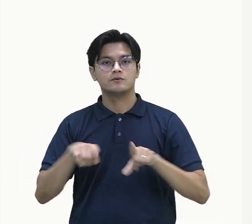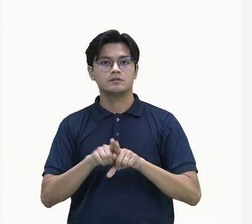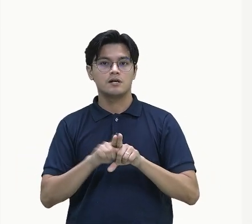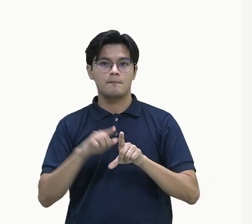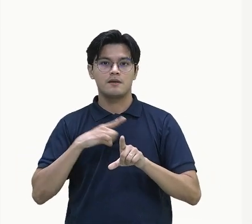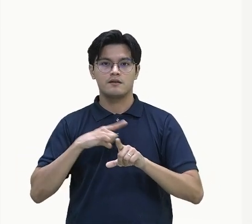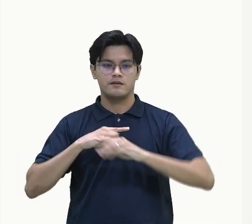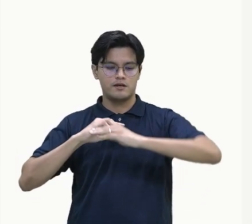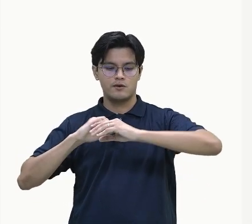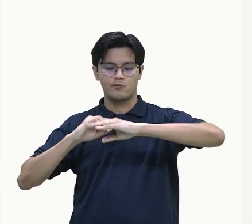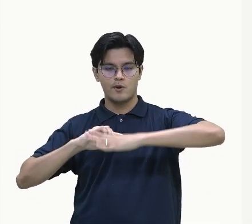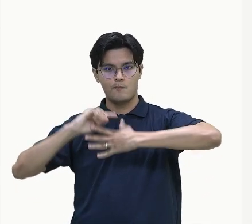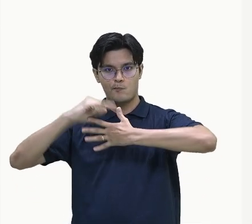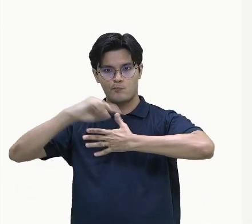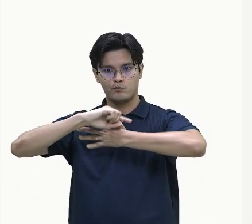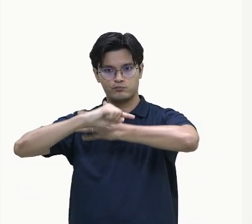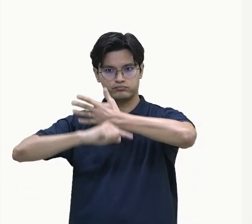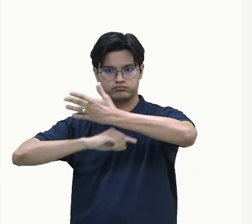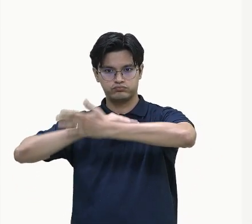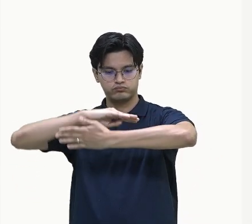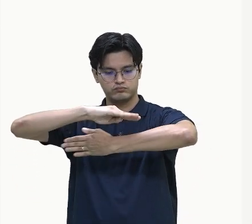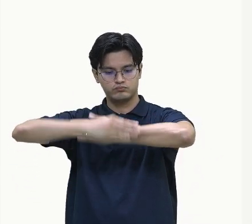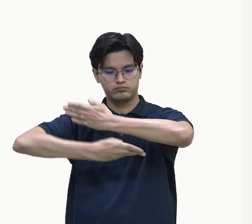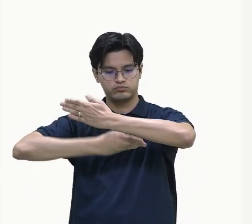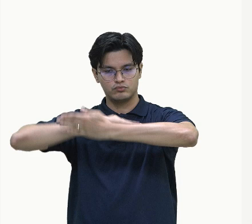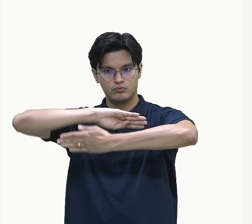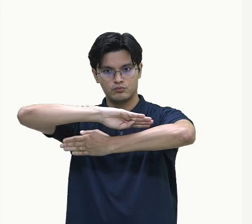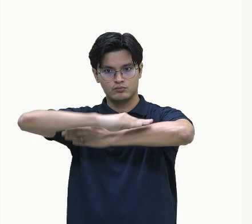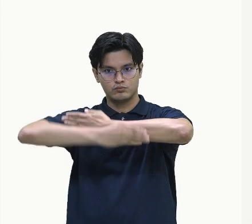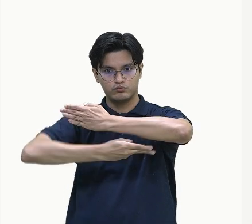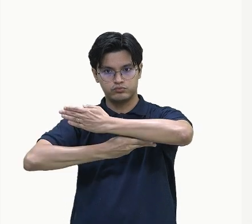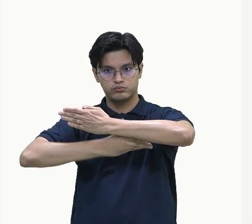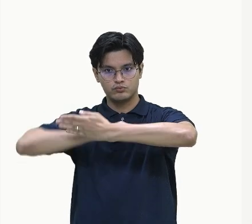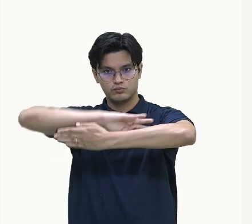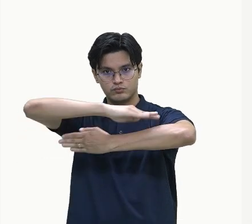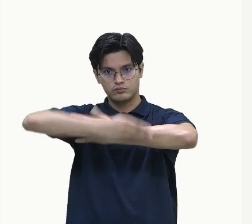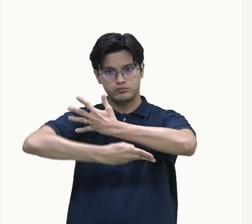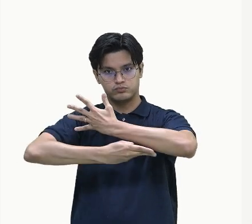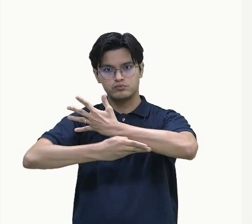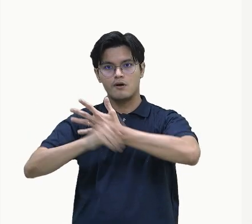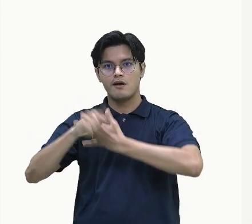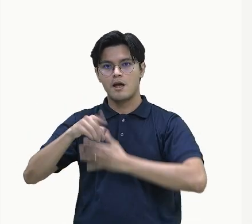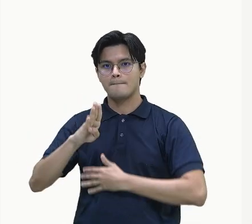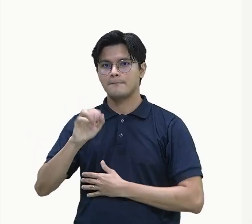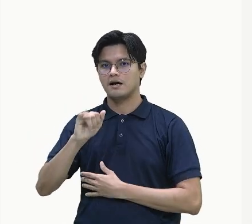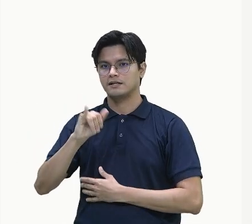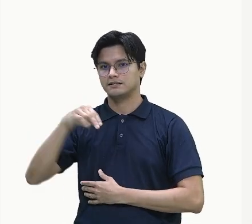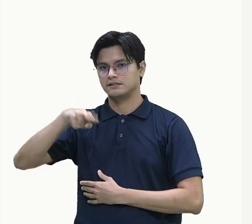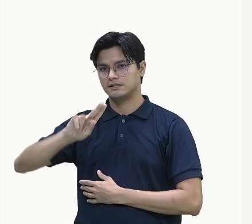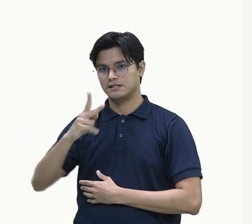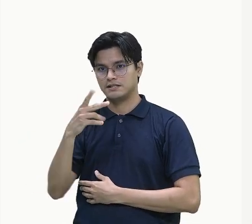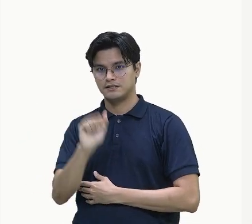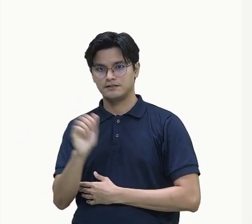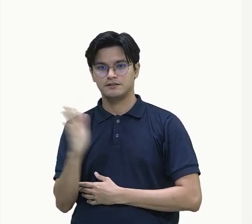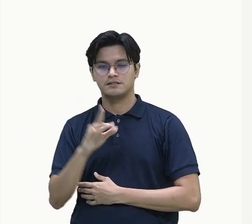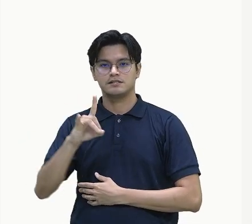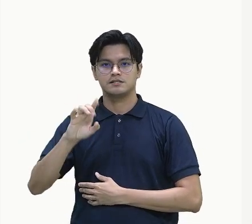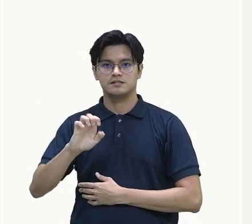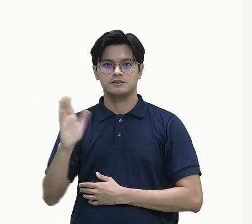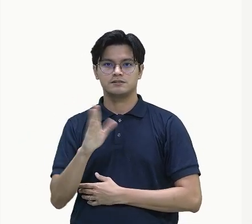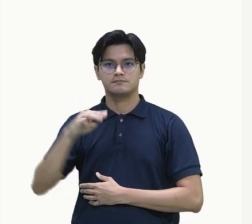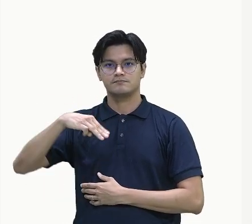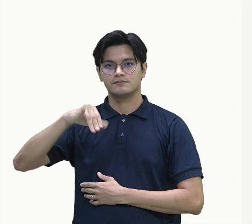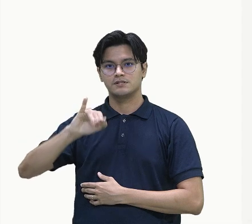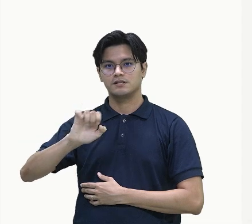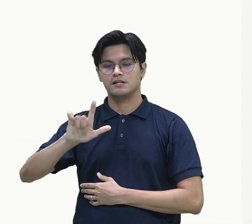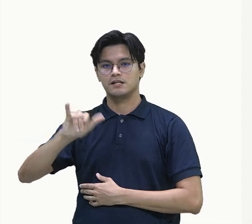bainha de mielina. A bainha de mielina aqui é essa partezinha aqui, olha, fragmentada, que vocês estão vendo,